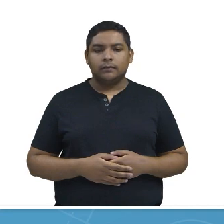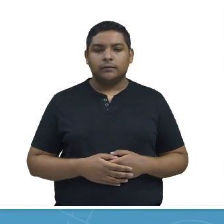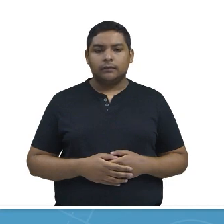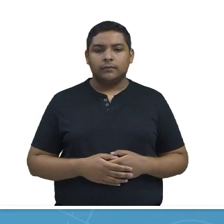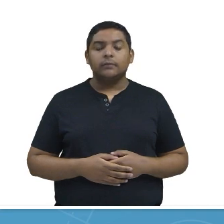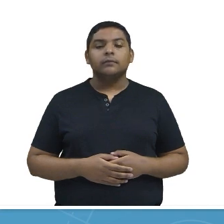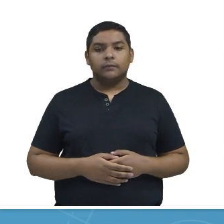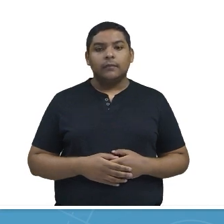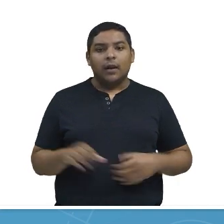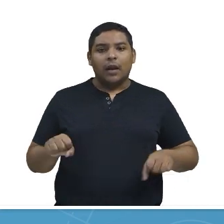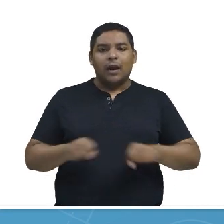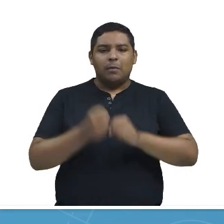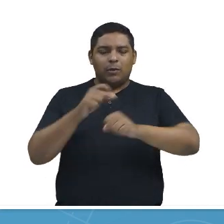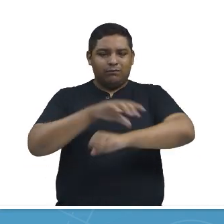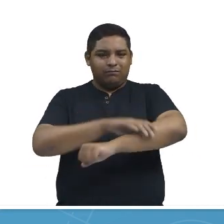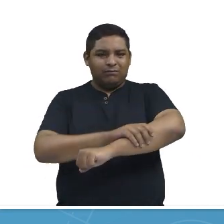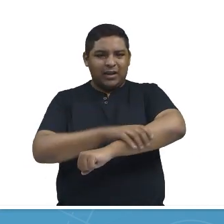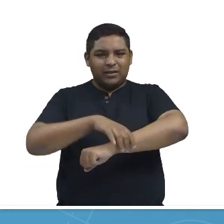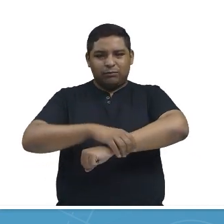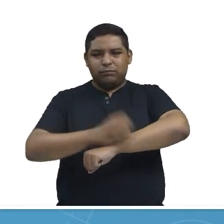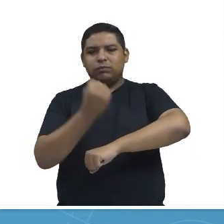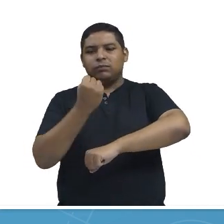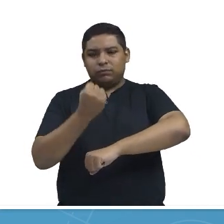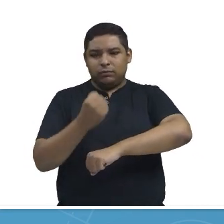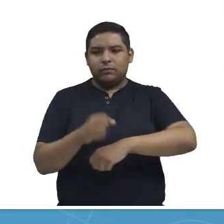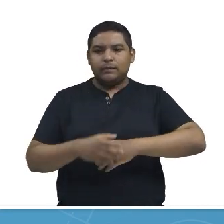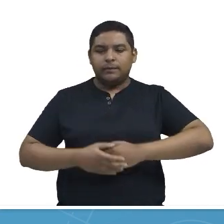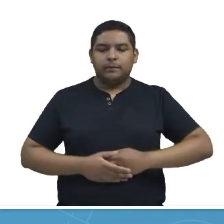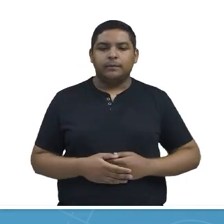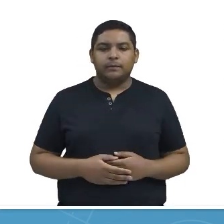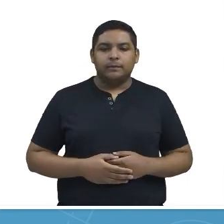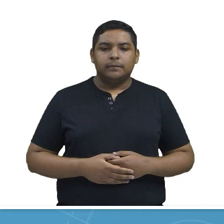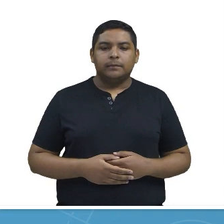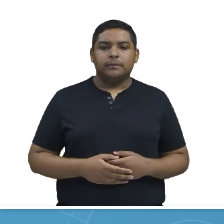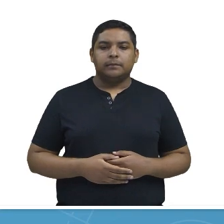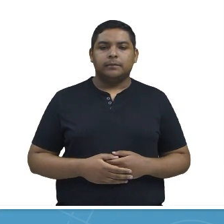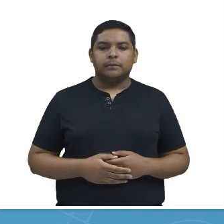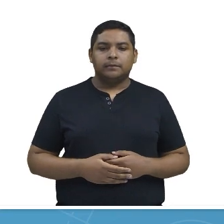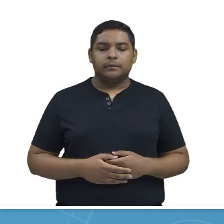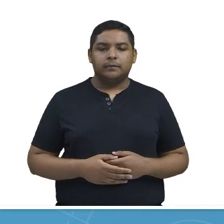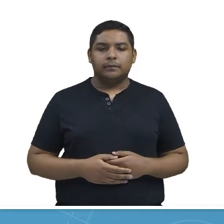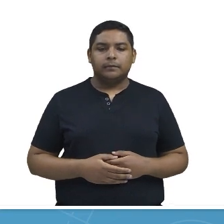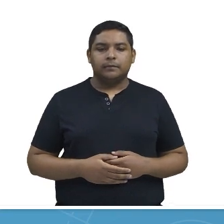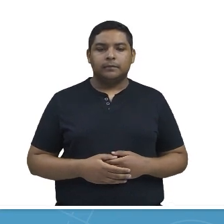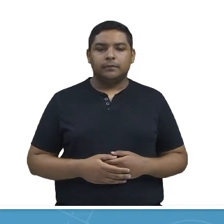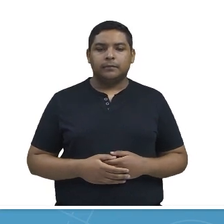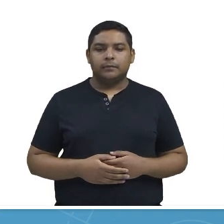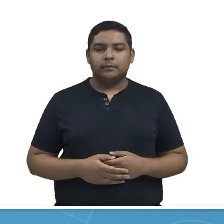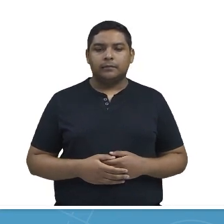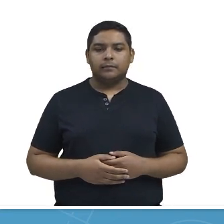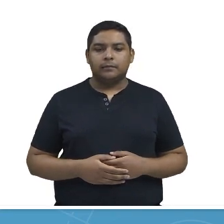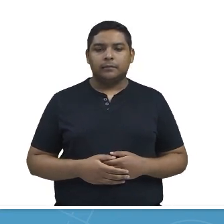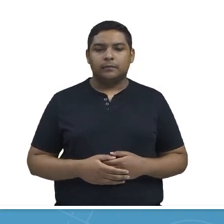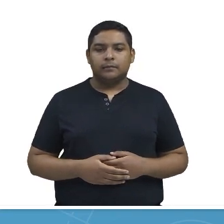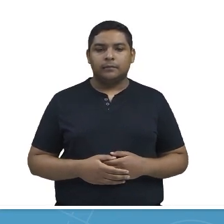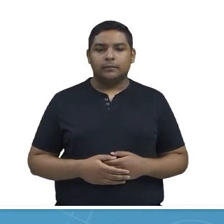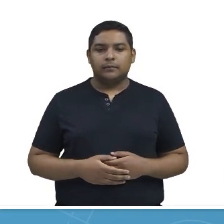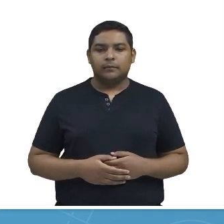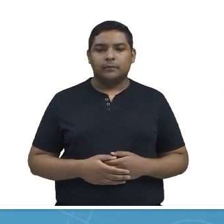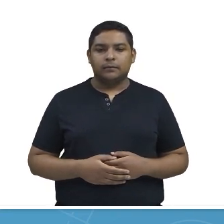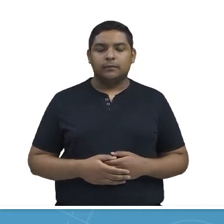O braço. Whose arm foi quebrado. Então, nessa frase aí, vocês podem observar